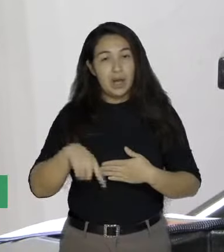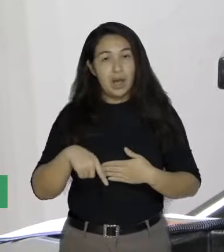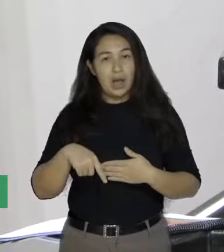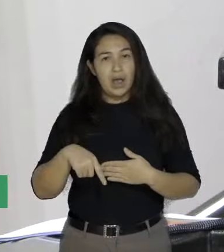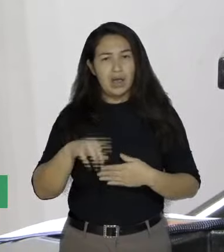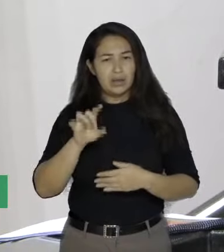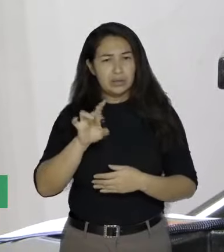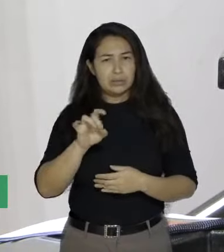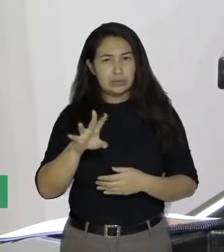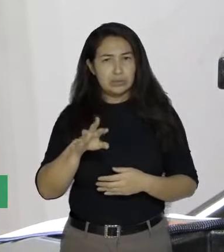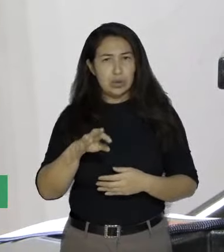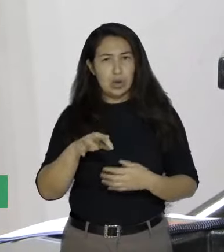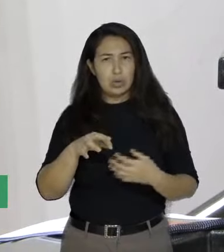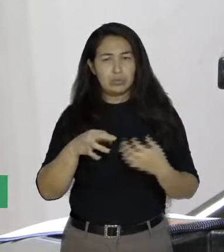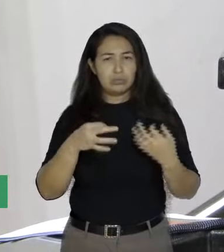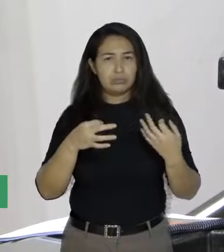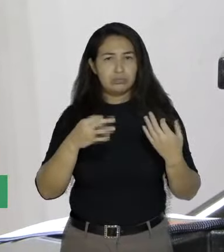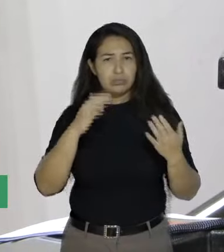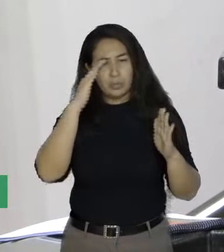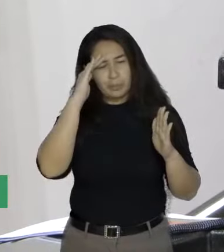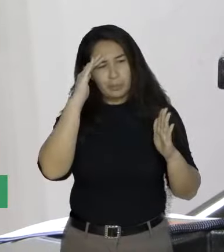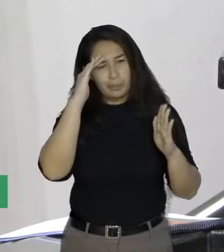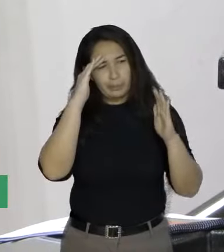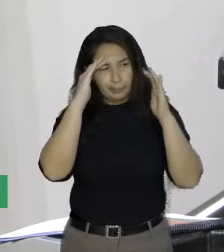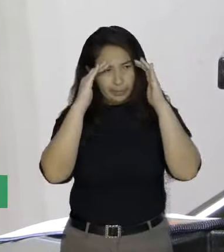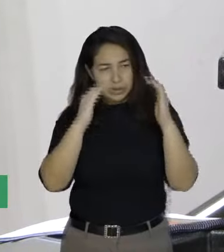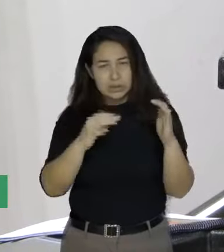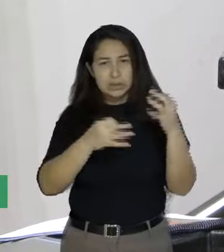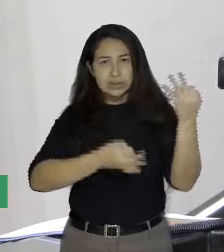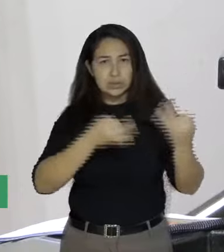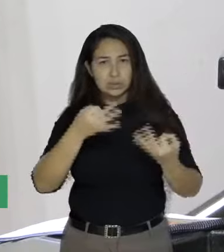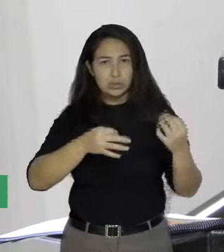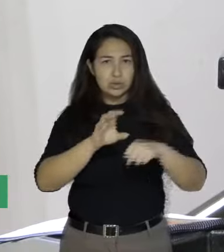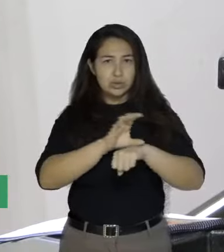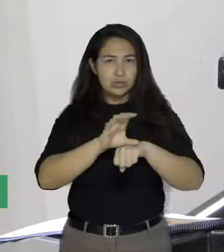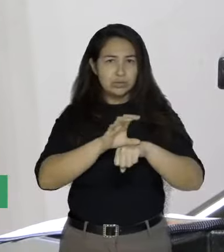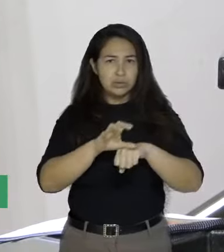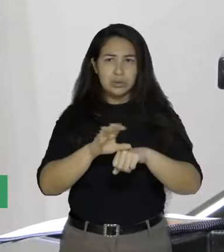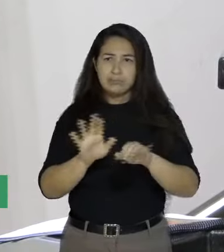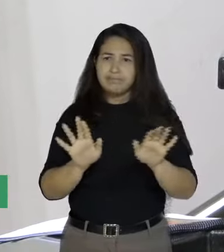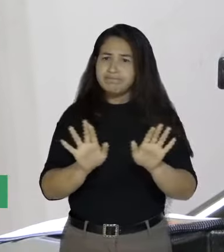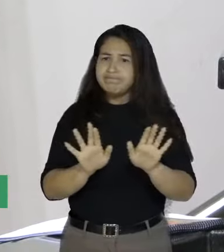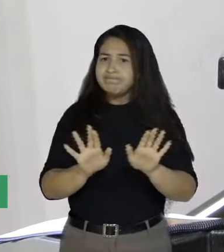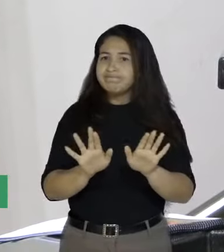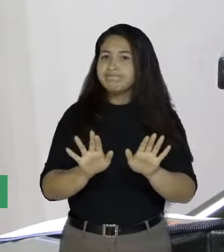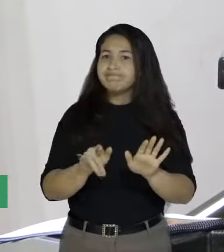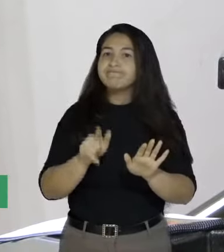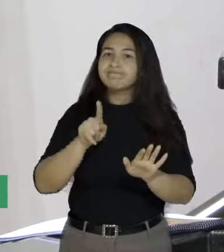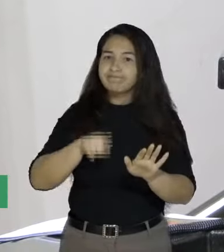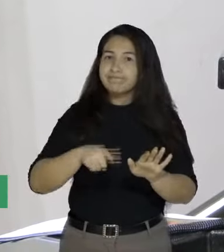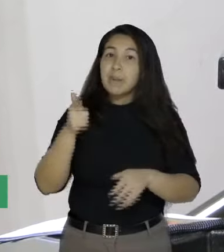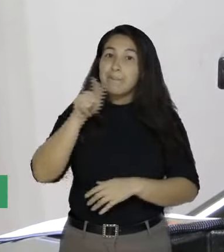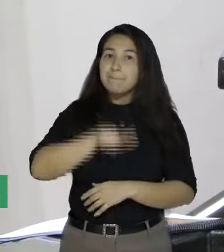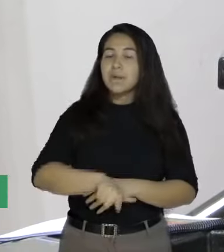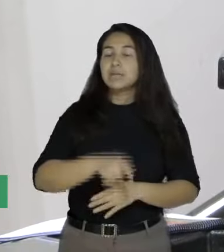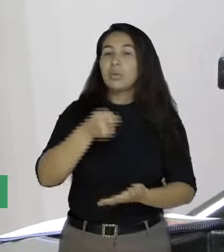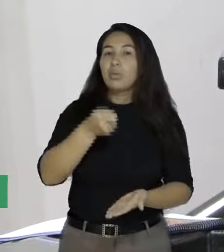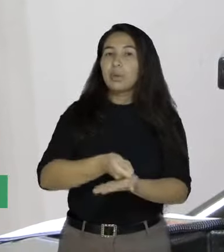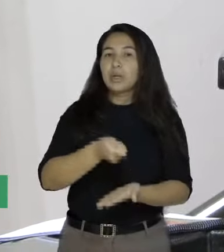formalidade constitucional Deputado Júlio Garcia é uma obrigação